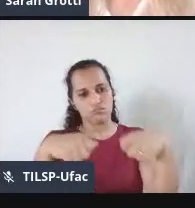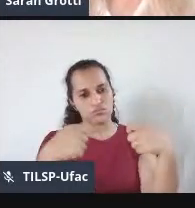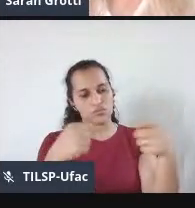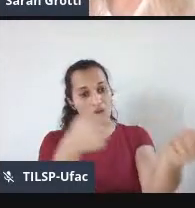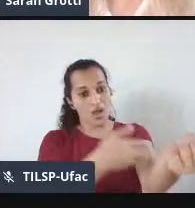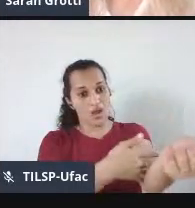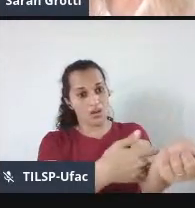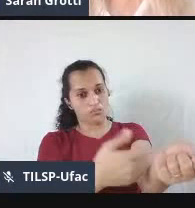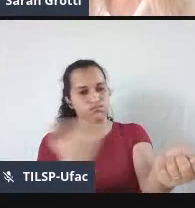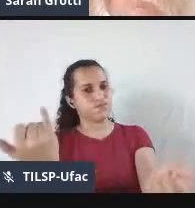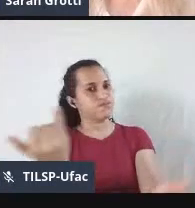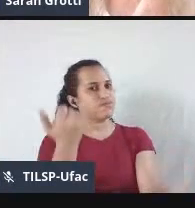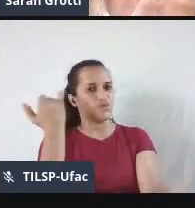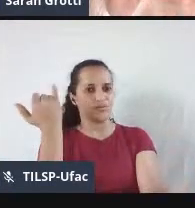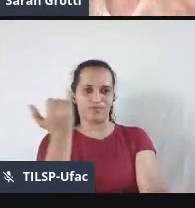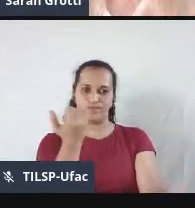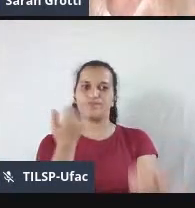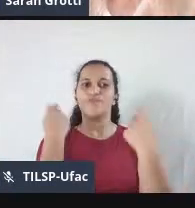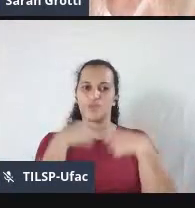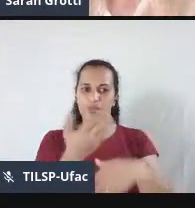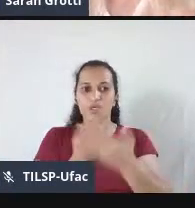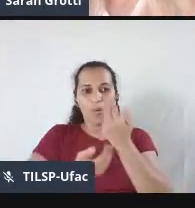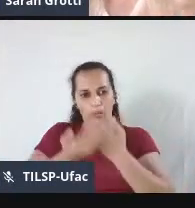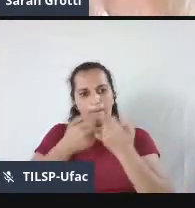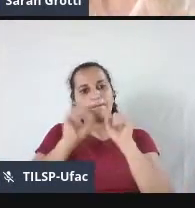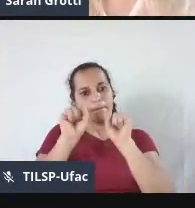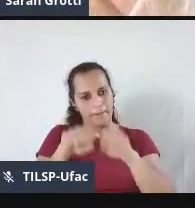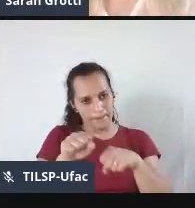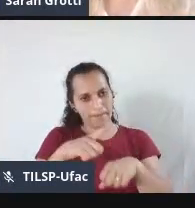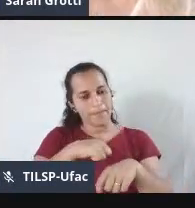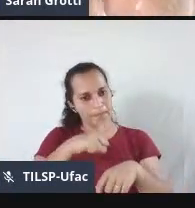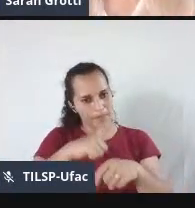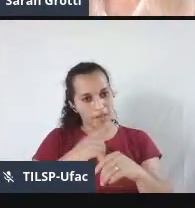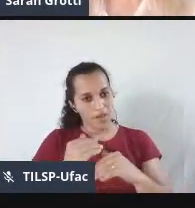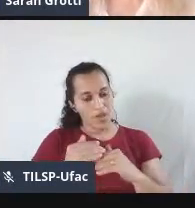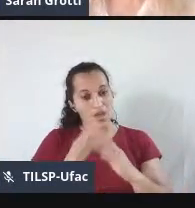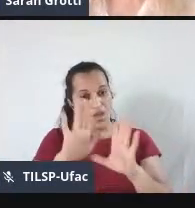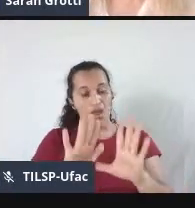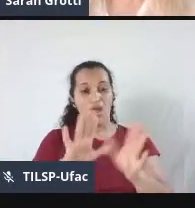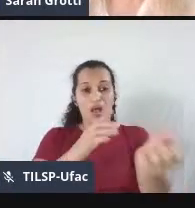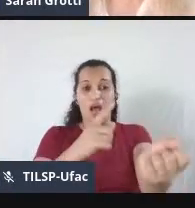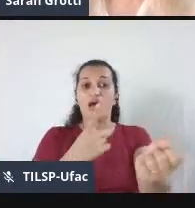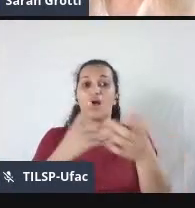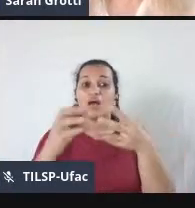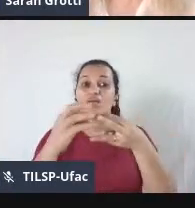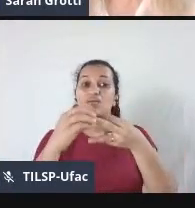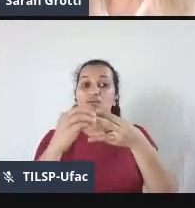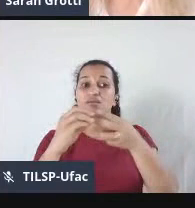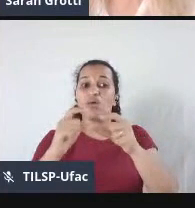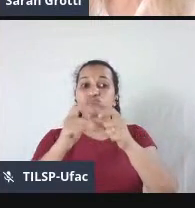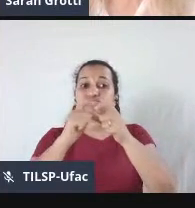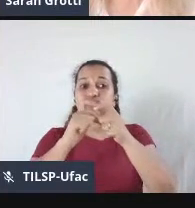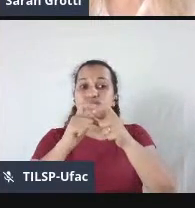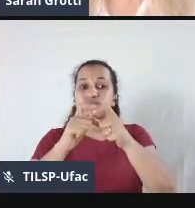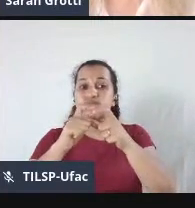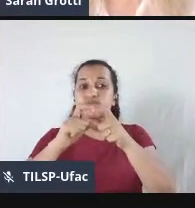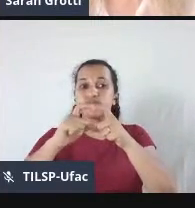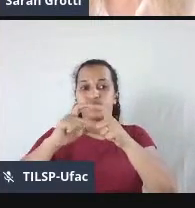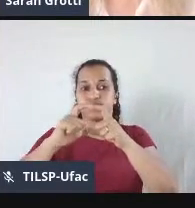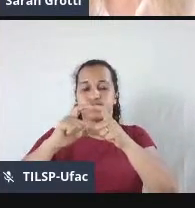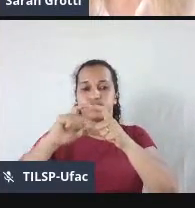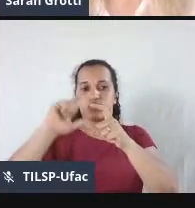como ela é importante, né? O desenvolvimento e maturação das células vermelhas. Precisamos de